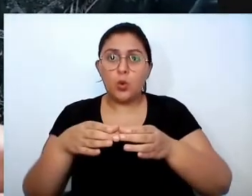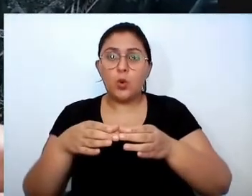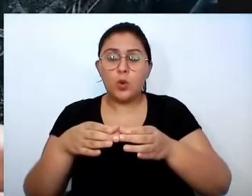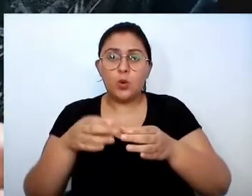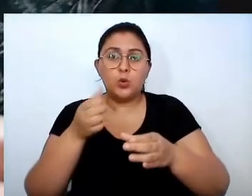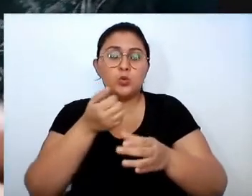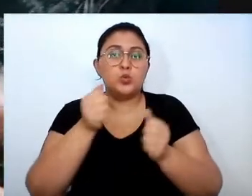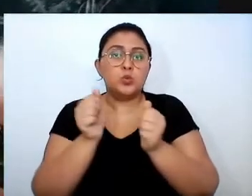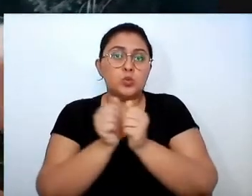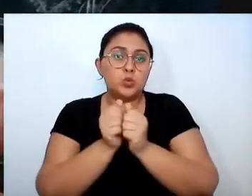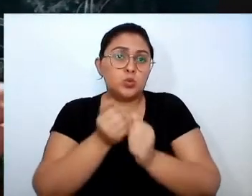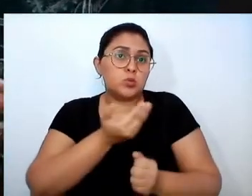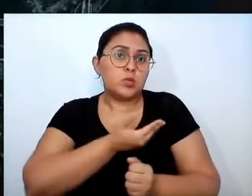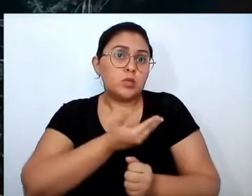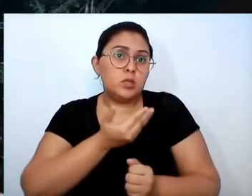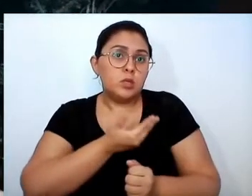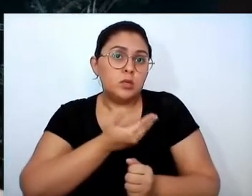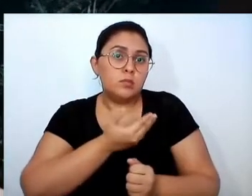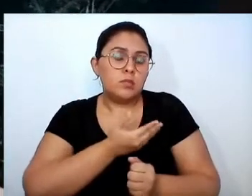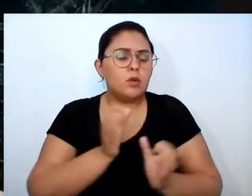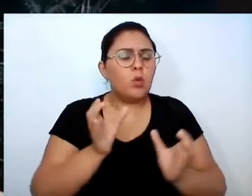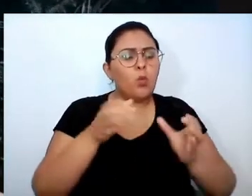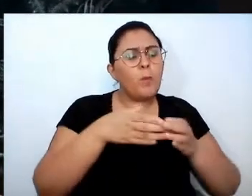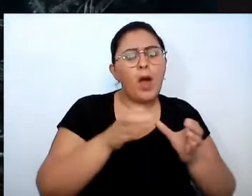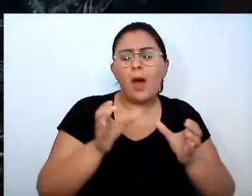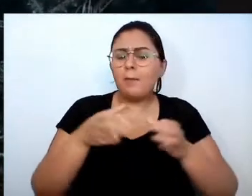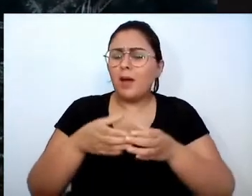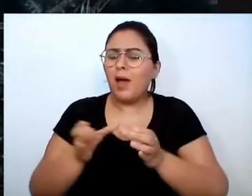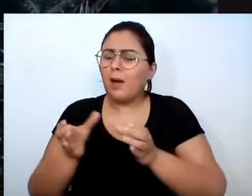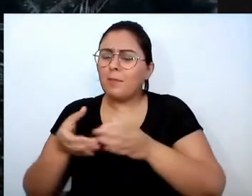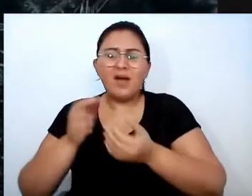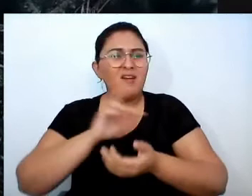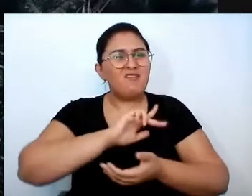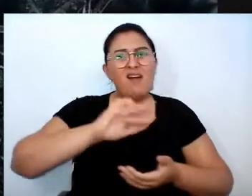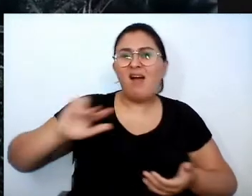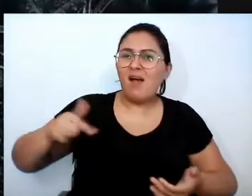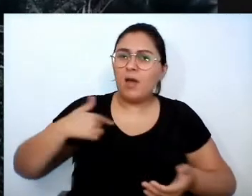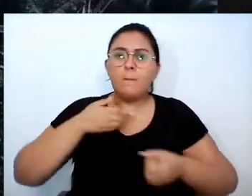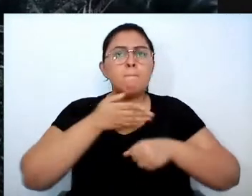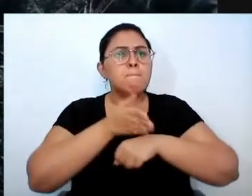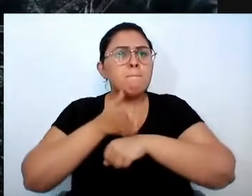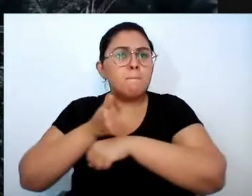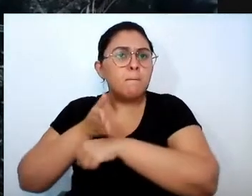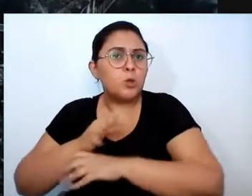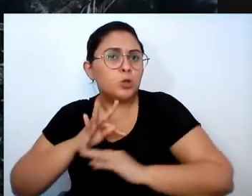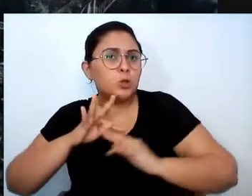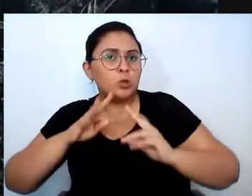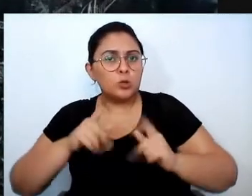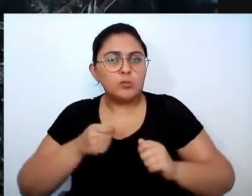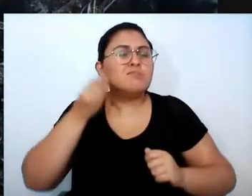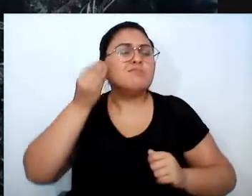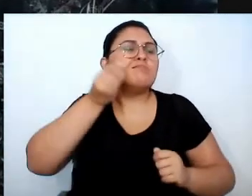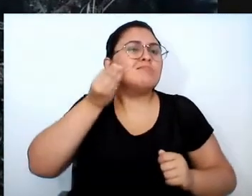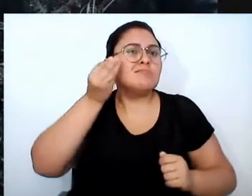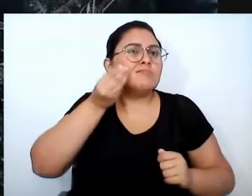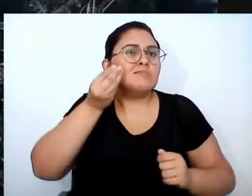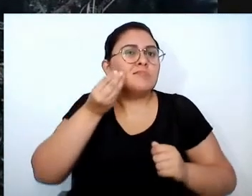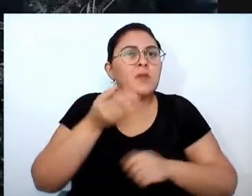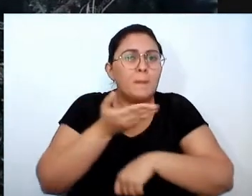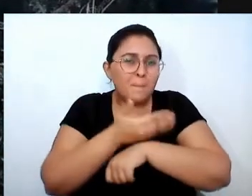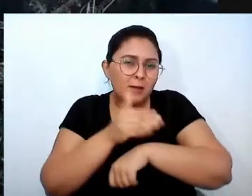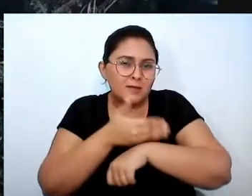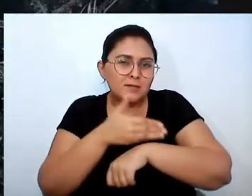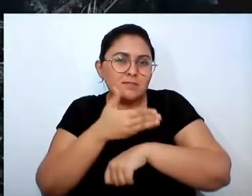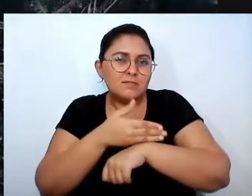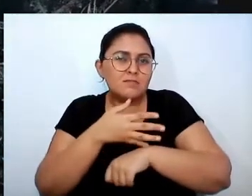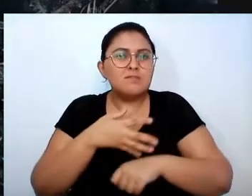grupos eu fui passando, né? Em vários grupos. Eu acho que a gente vai ganhando uma certa experiência com isso. E sim, fui